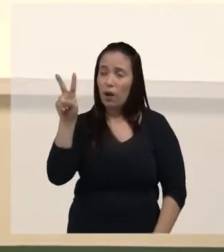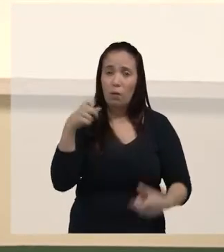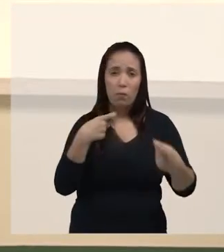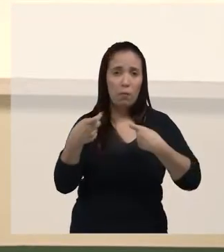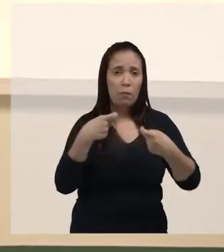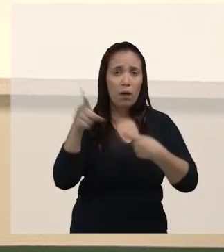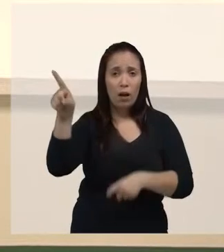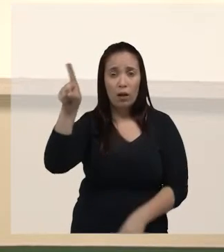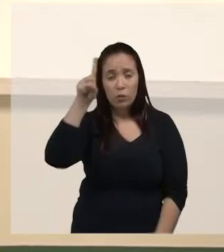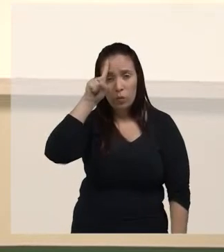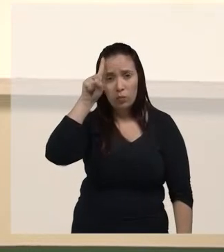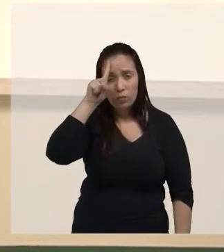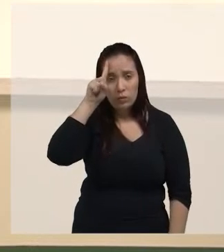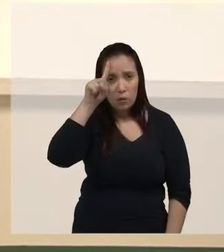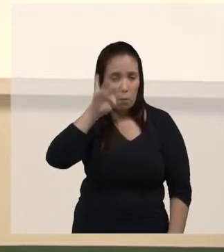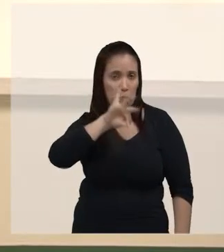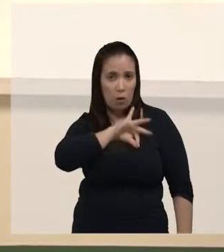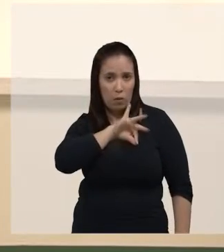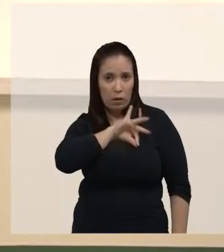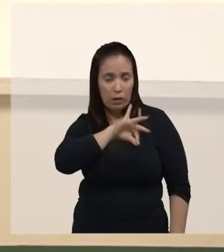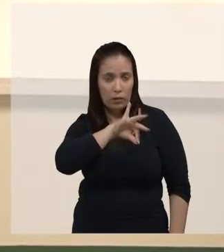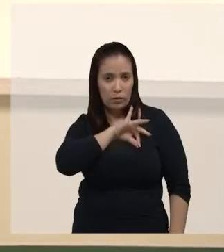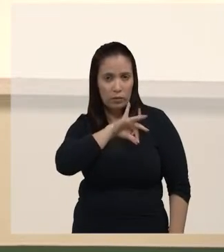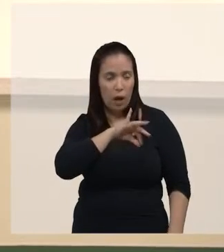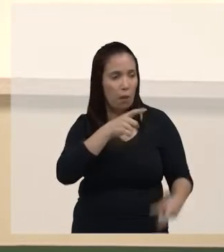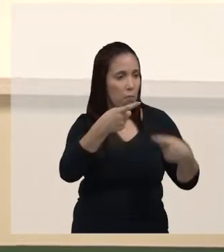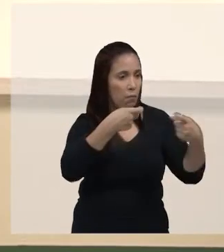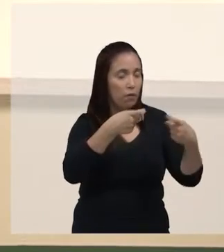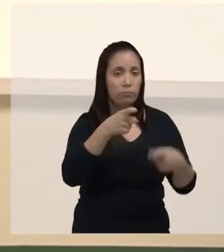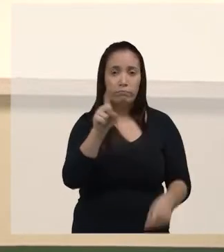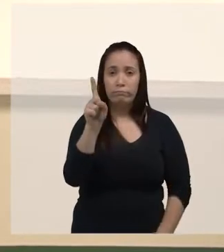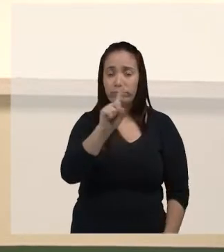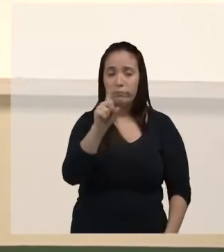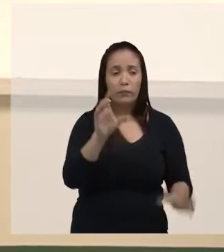Janeiro, é o dia todo. E não é tiroteio da polícia